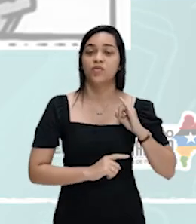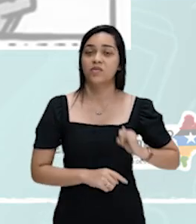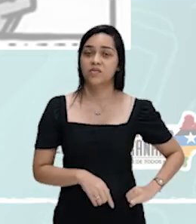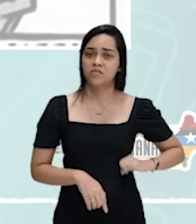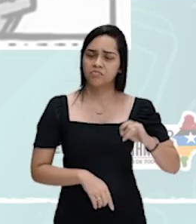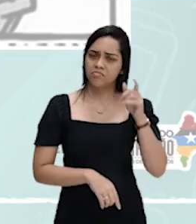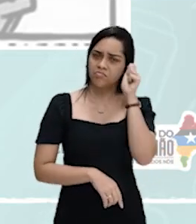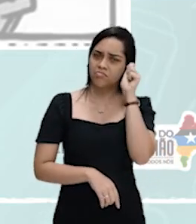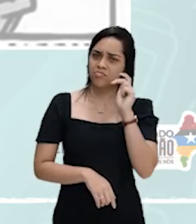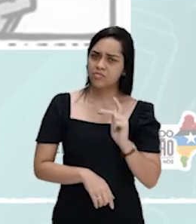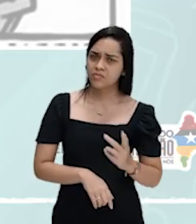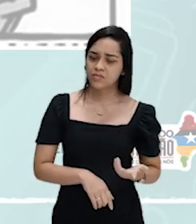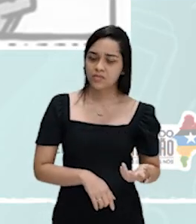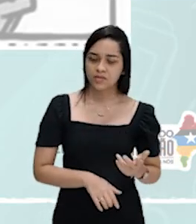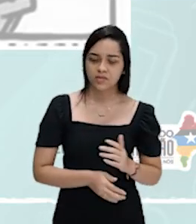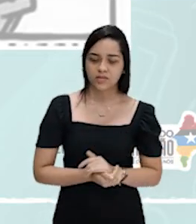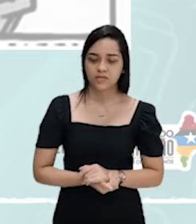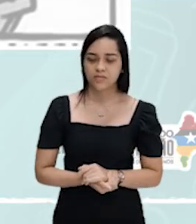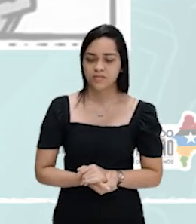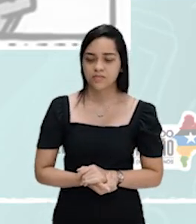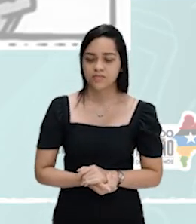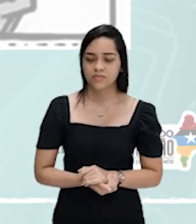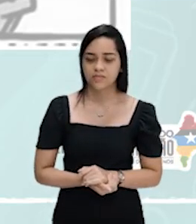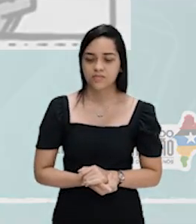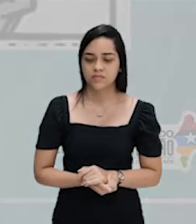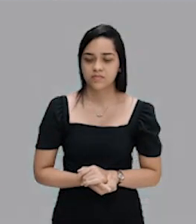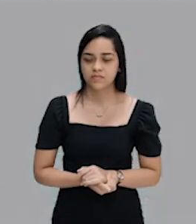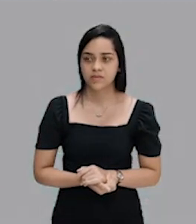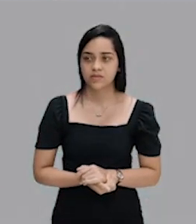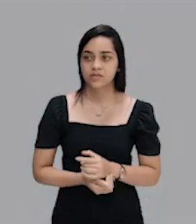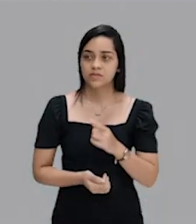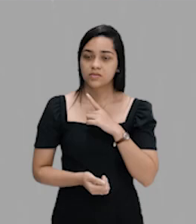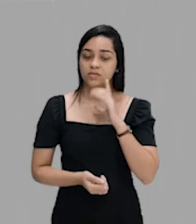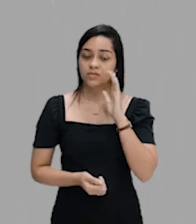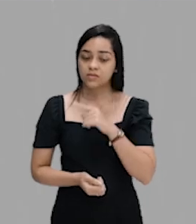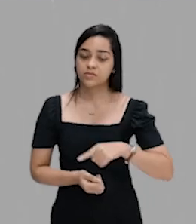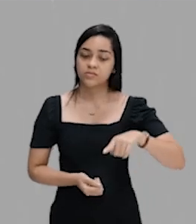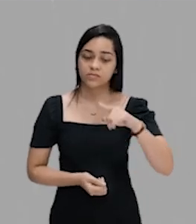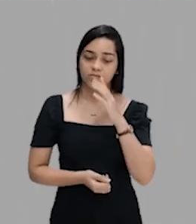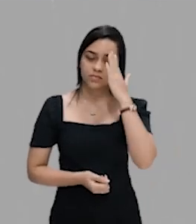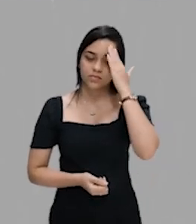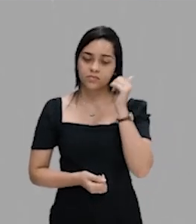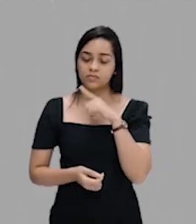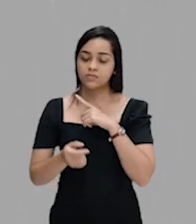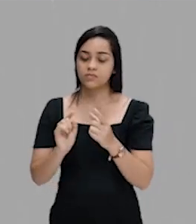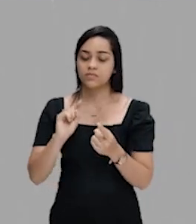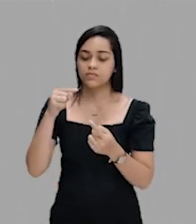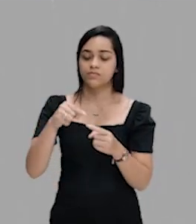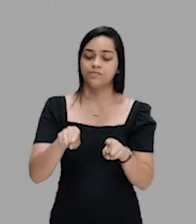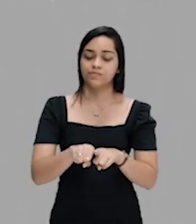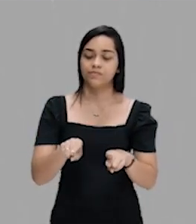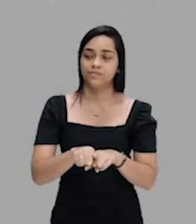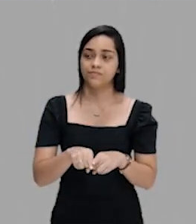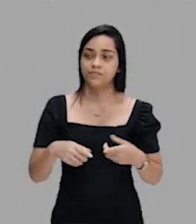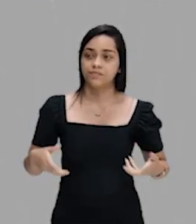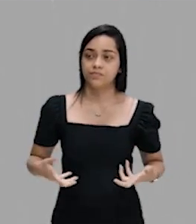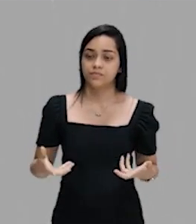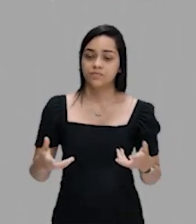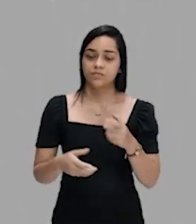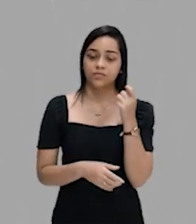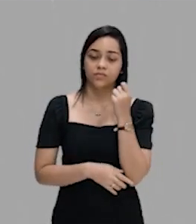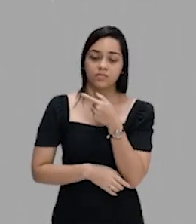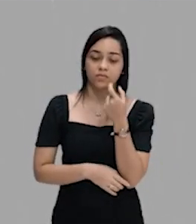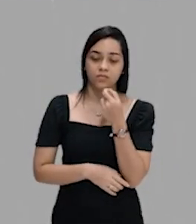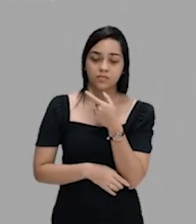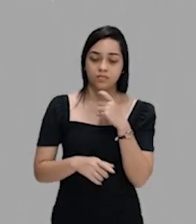aqui esperta essa garota tirinhas como você já sabe tem função também de despertar o